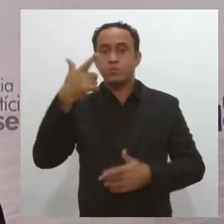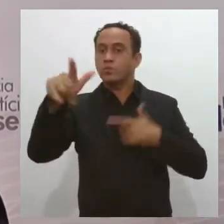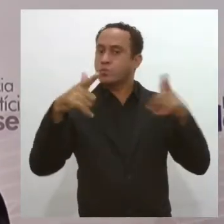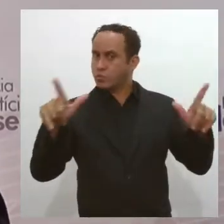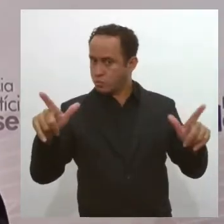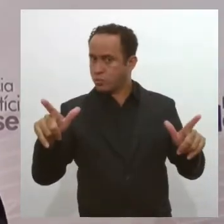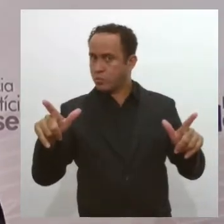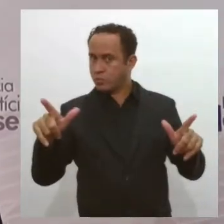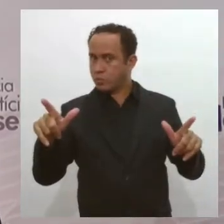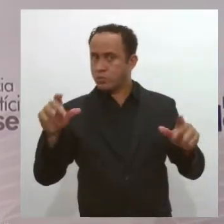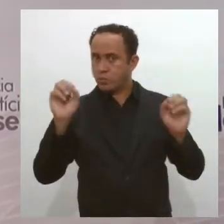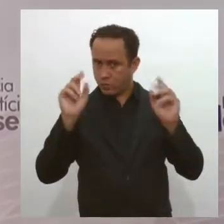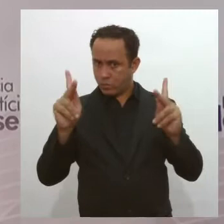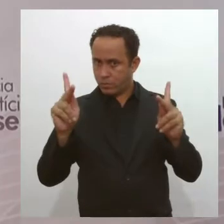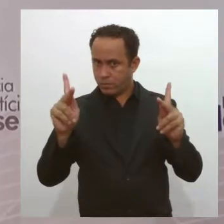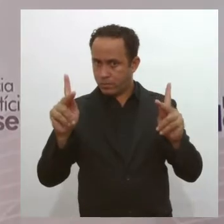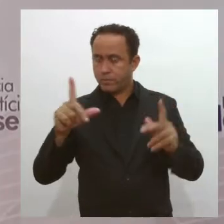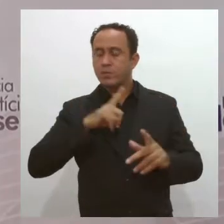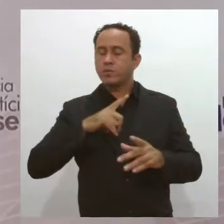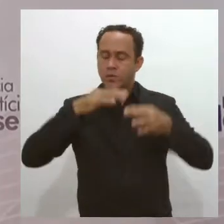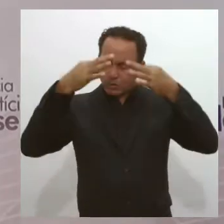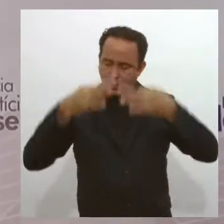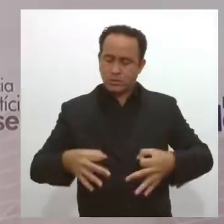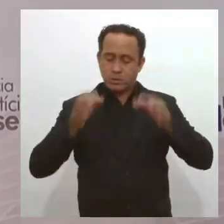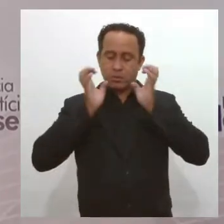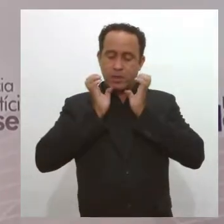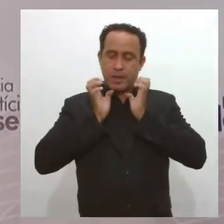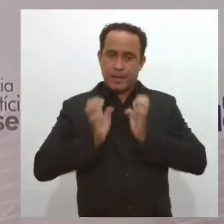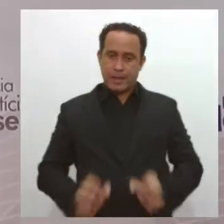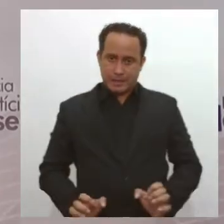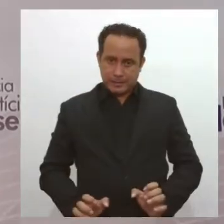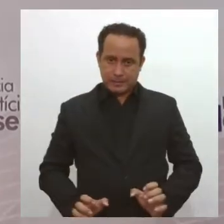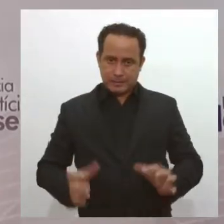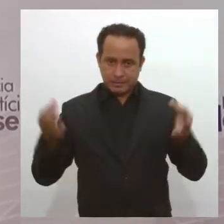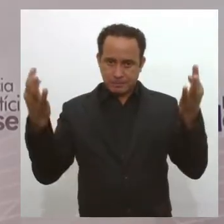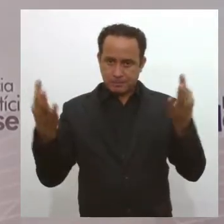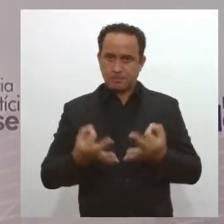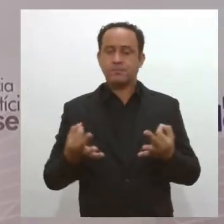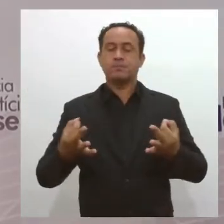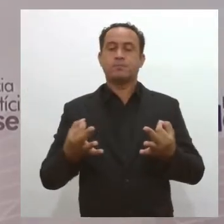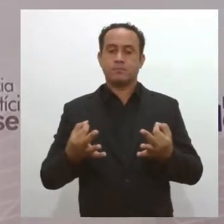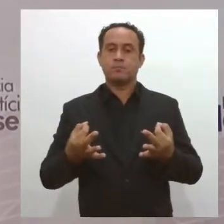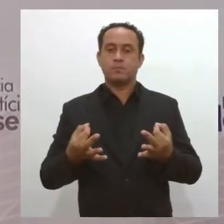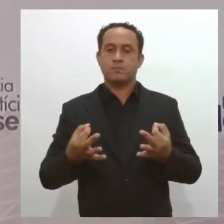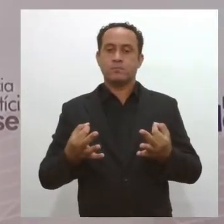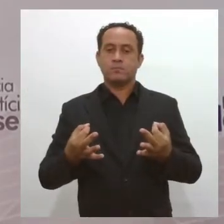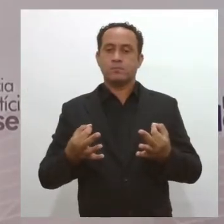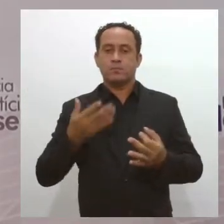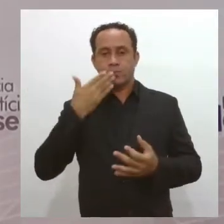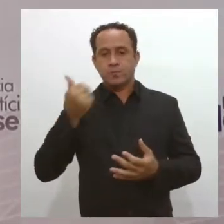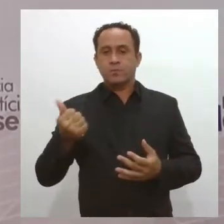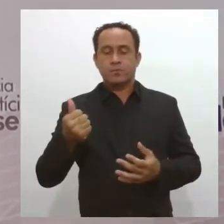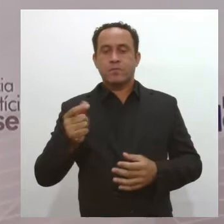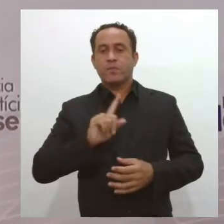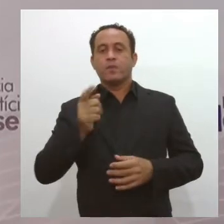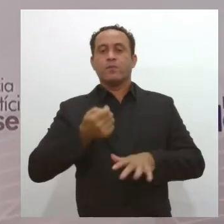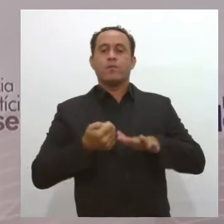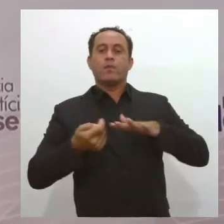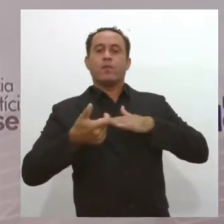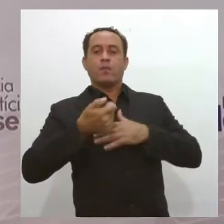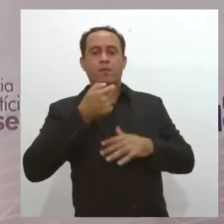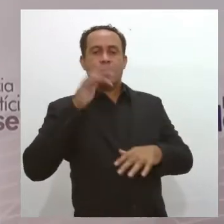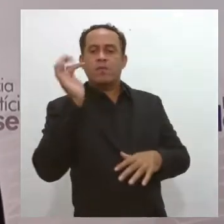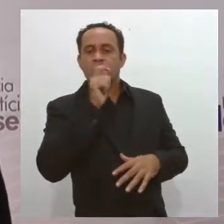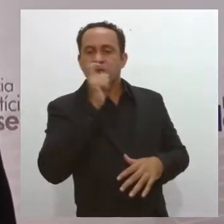ser honestos com essas pessoas, temos que ser corretos com essas pessoas e agir de forma lícita. E não